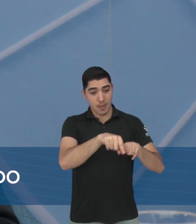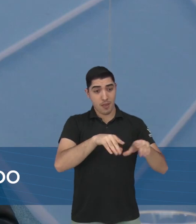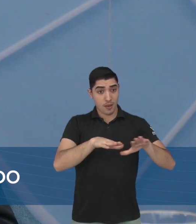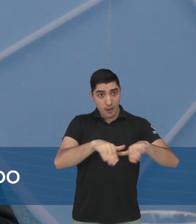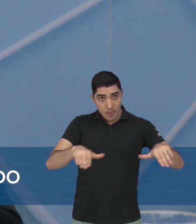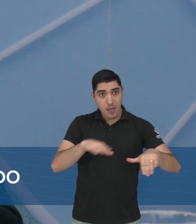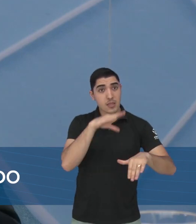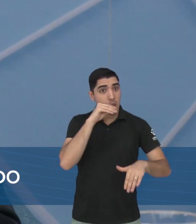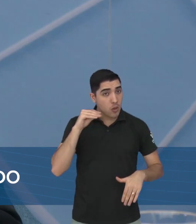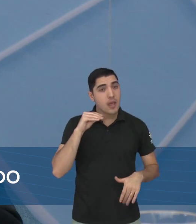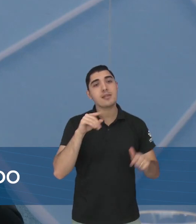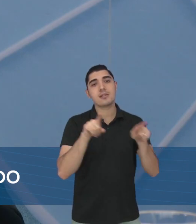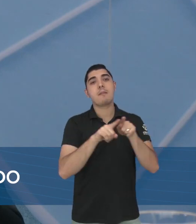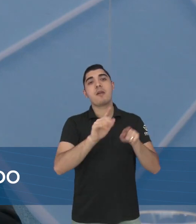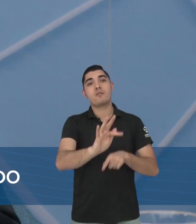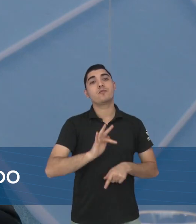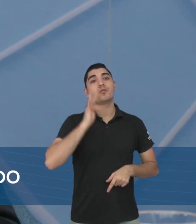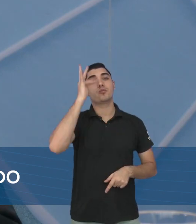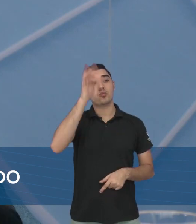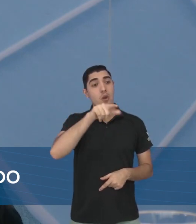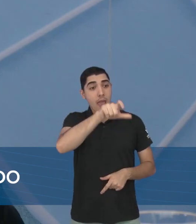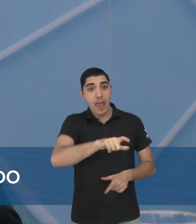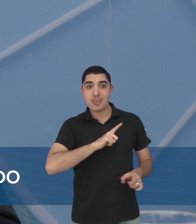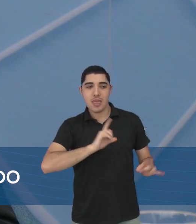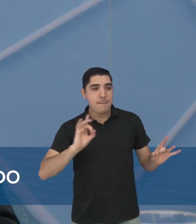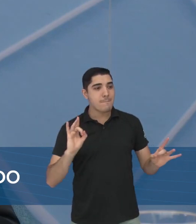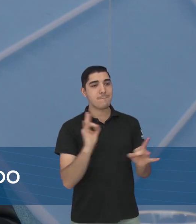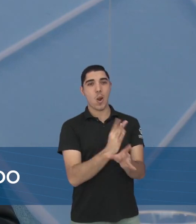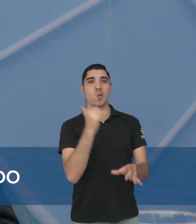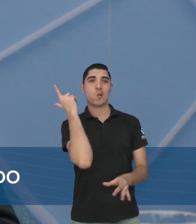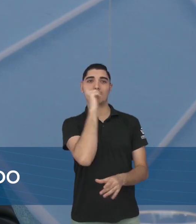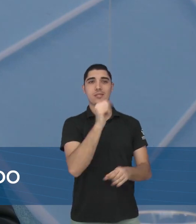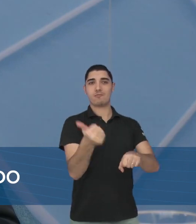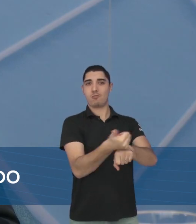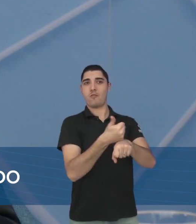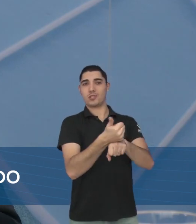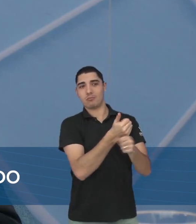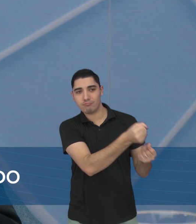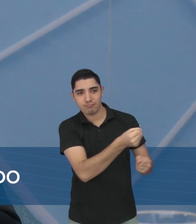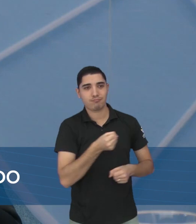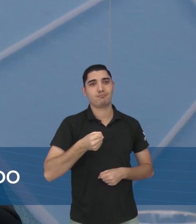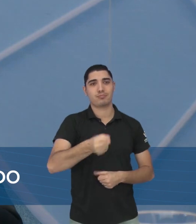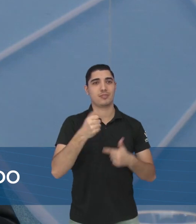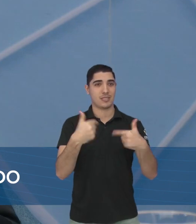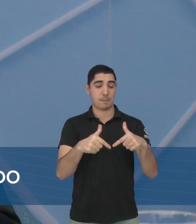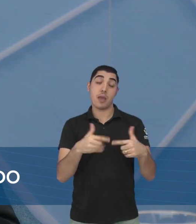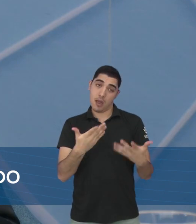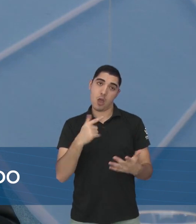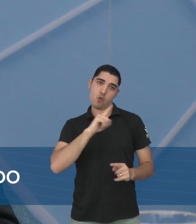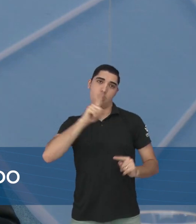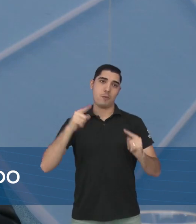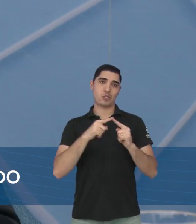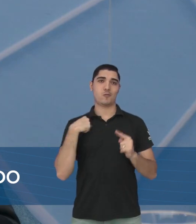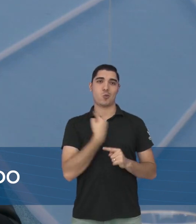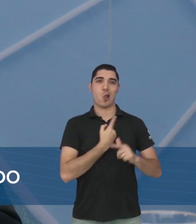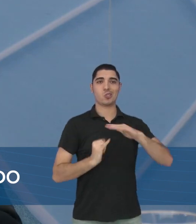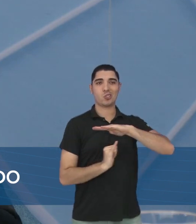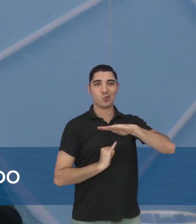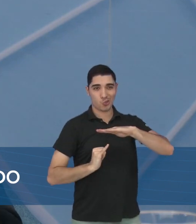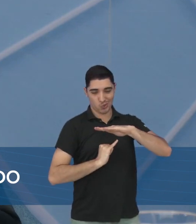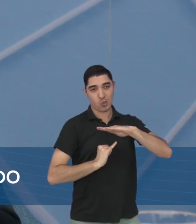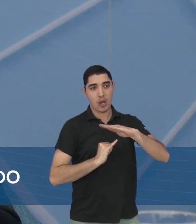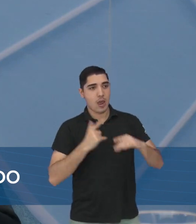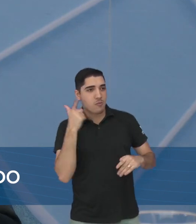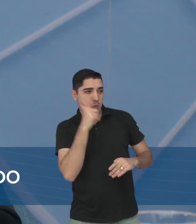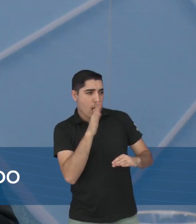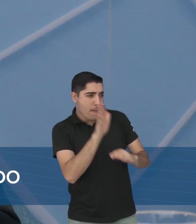aprendendo um ofício, possam aí estarem mais preparados para o mercado de trabalho futuro. Então, o objetivo da instituição é essa, né? É dar